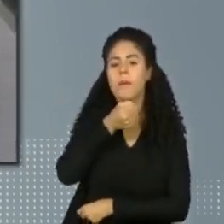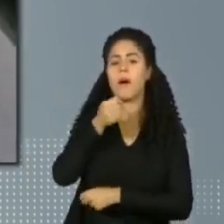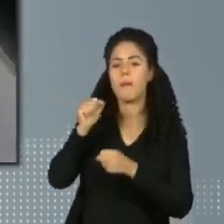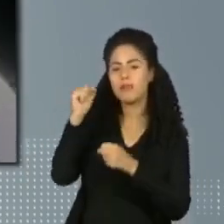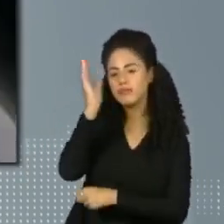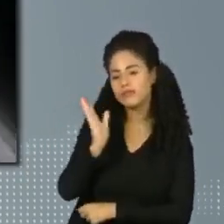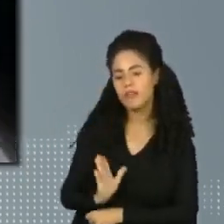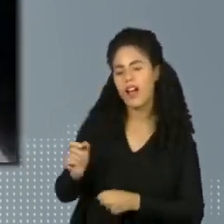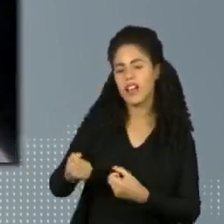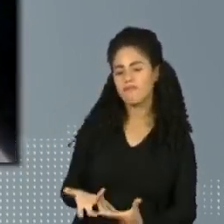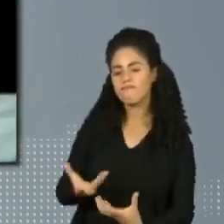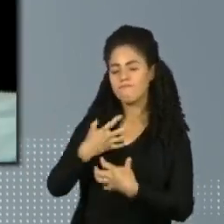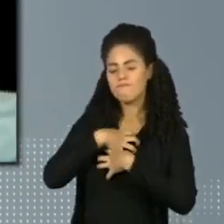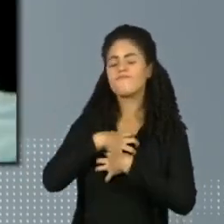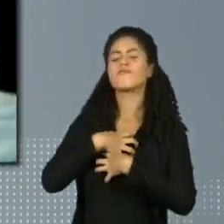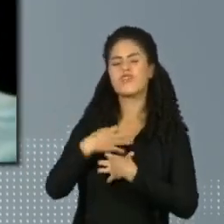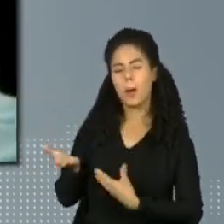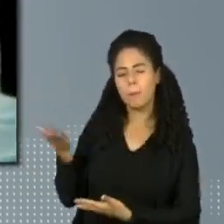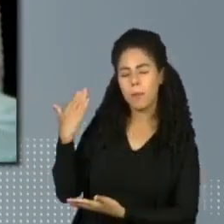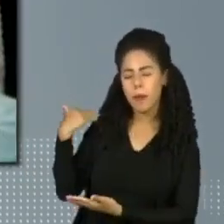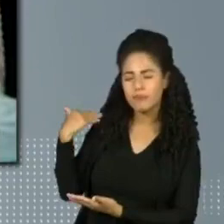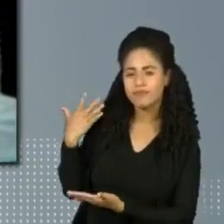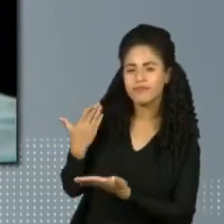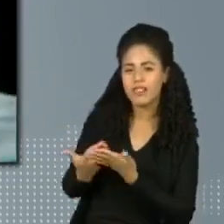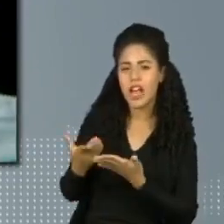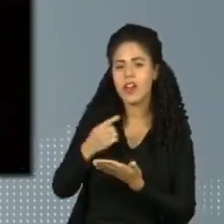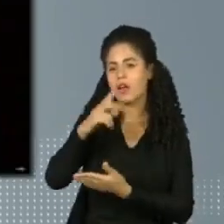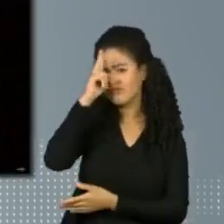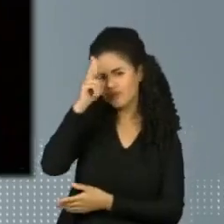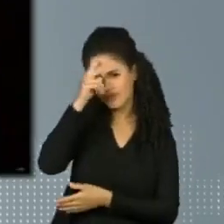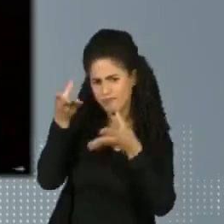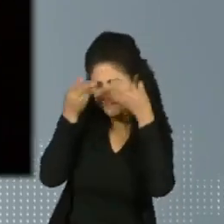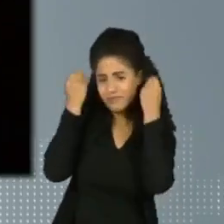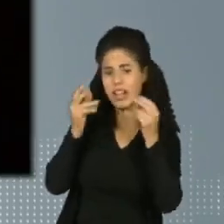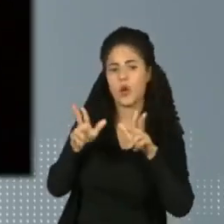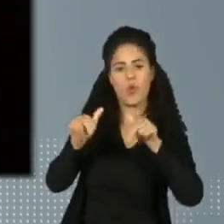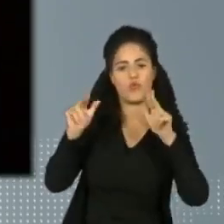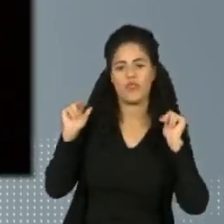ouvir e sentir Elis no palco, ao vivo, não esquece.